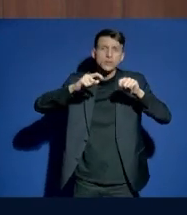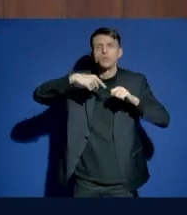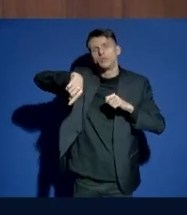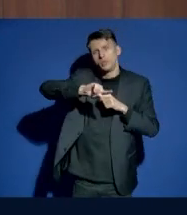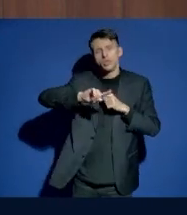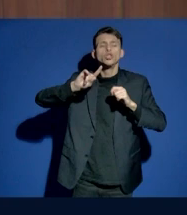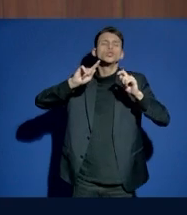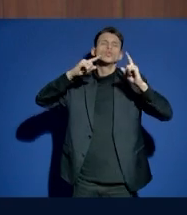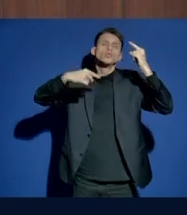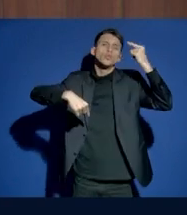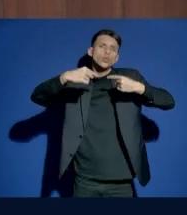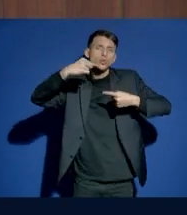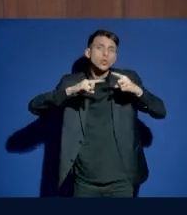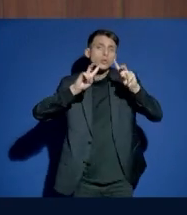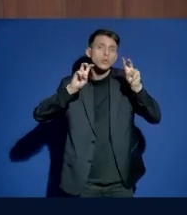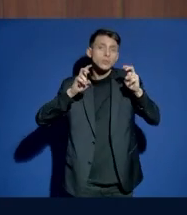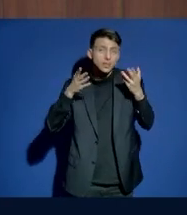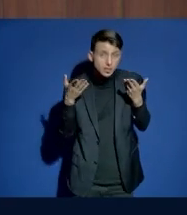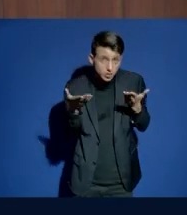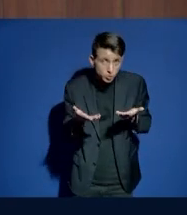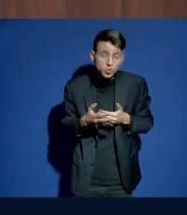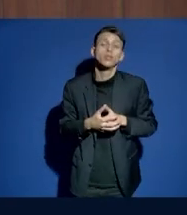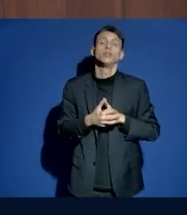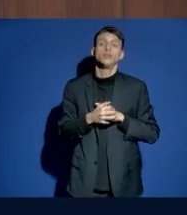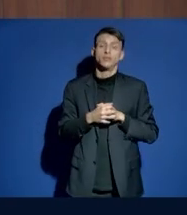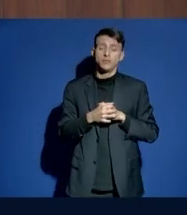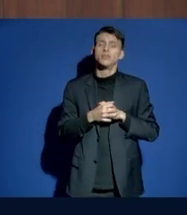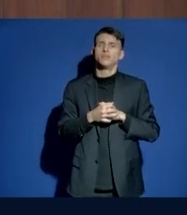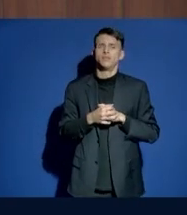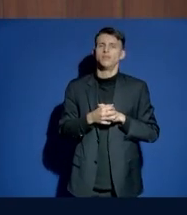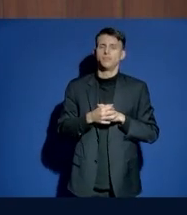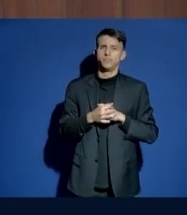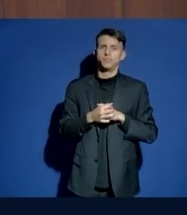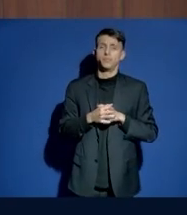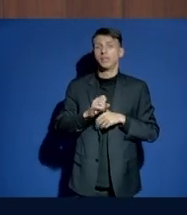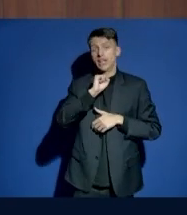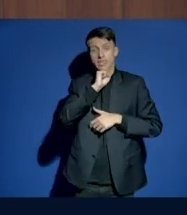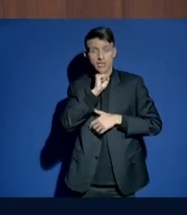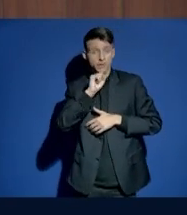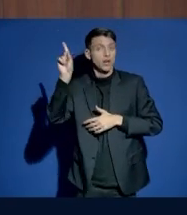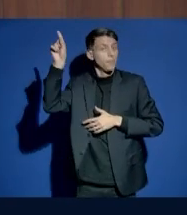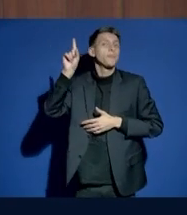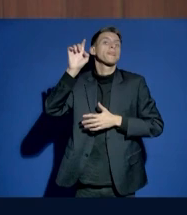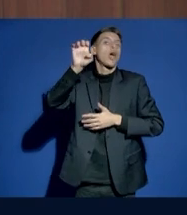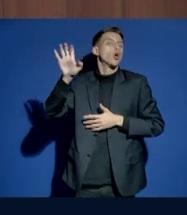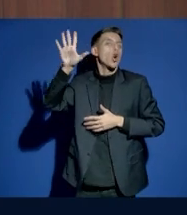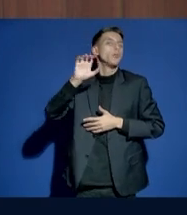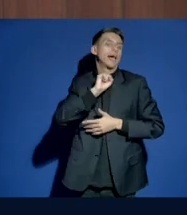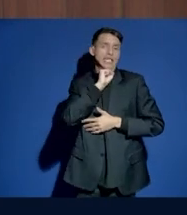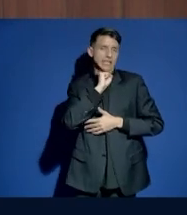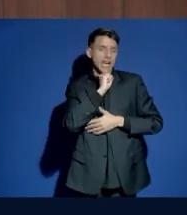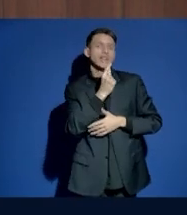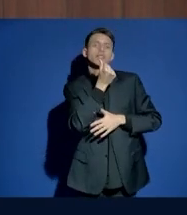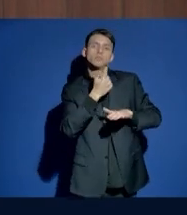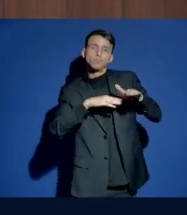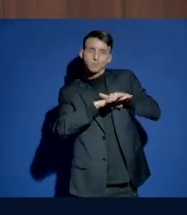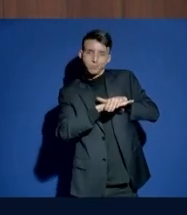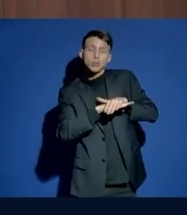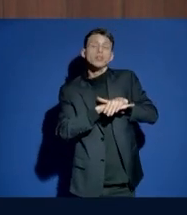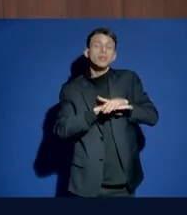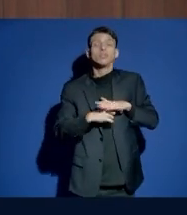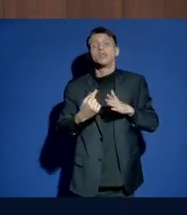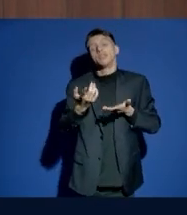conosco nesse nível Tá certo eles têm reserva de mercado os europeus principalmente então aí sim